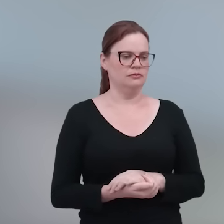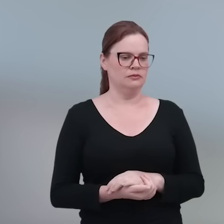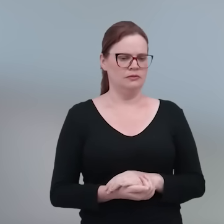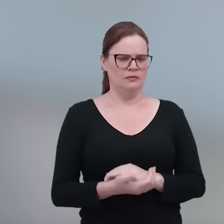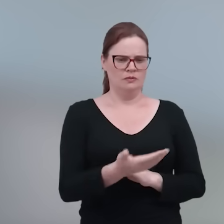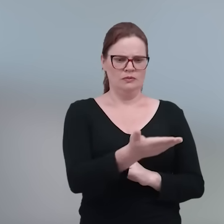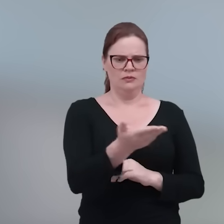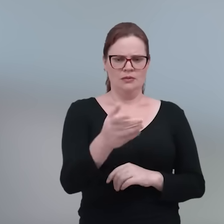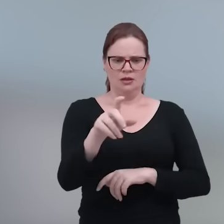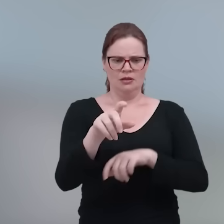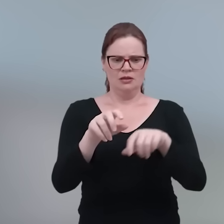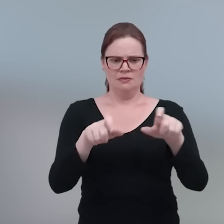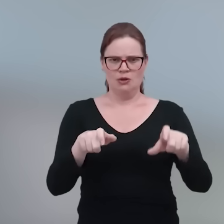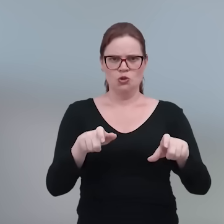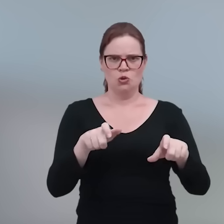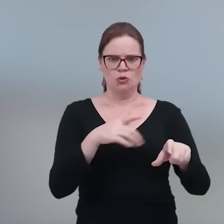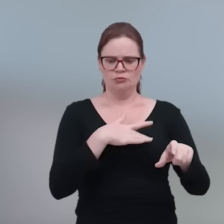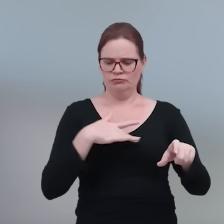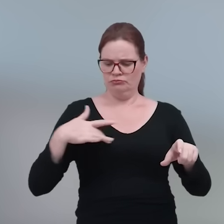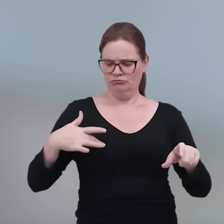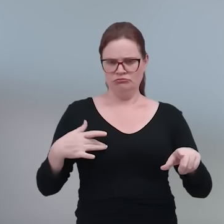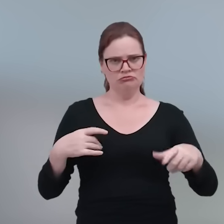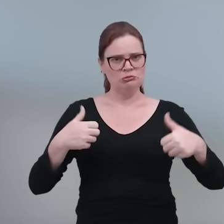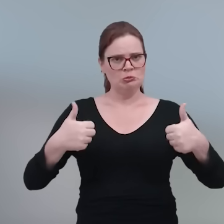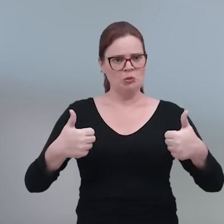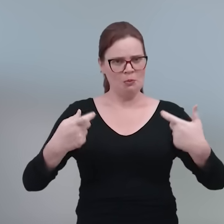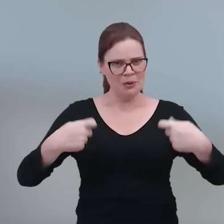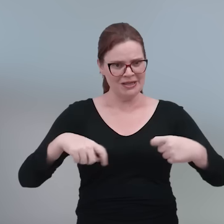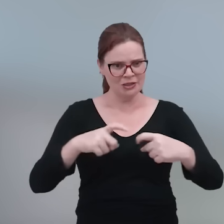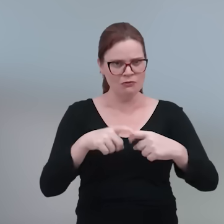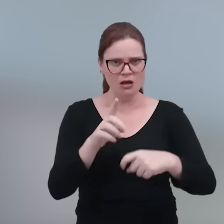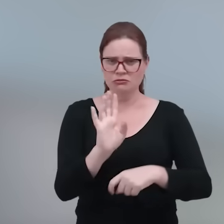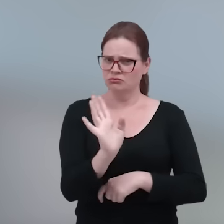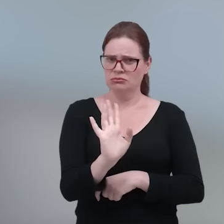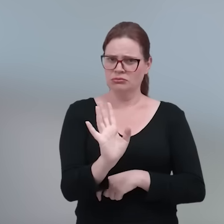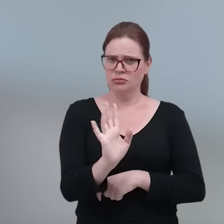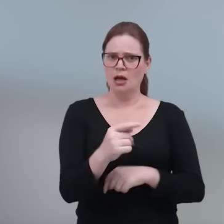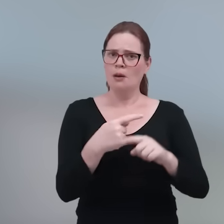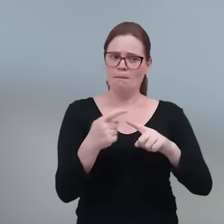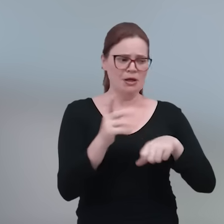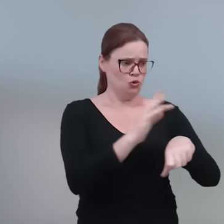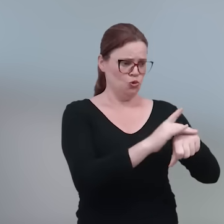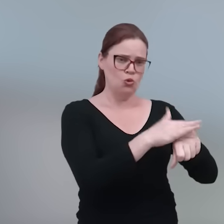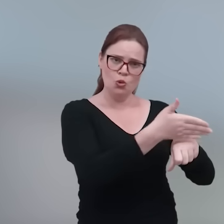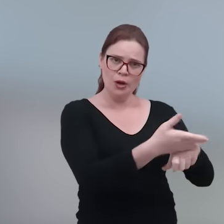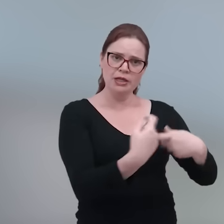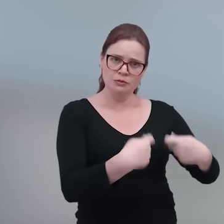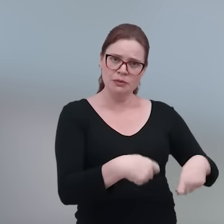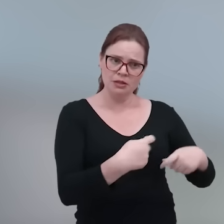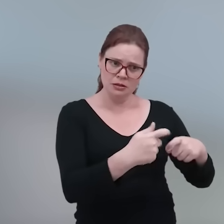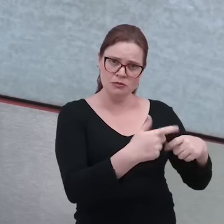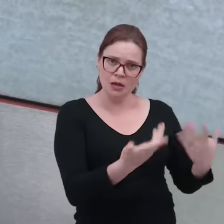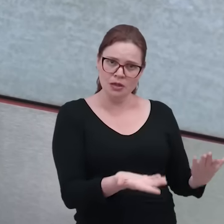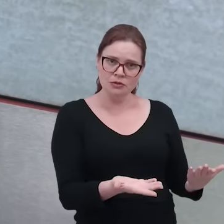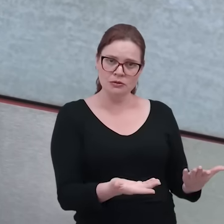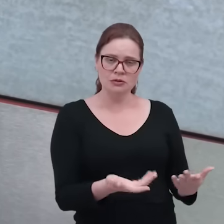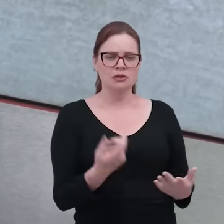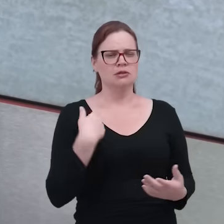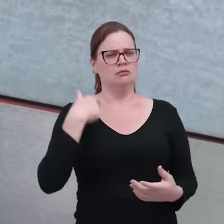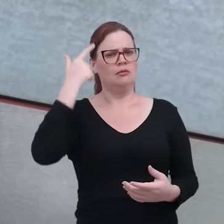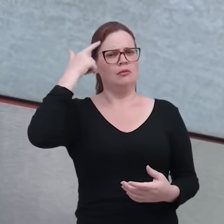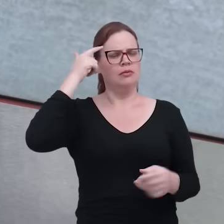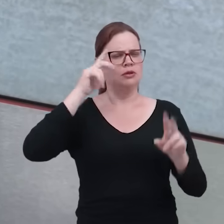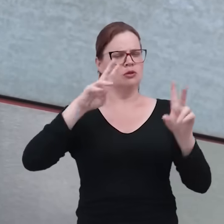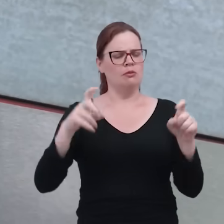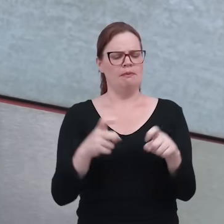não necessitam de médicos os sãos, mas sim os doentes. Então você fala